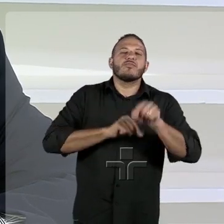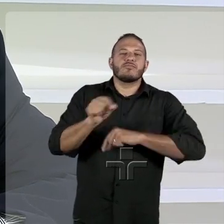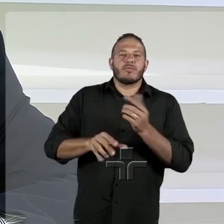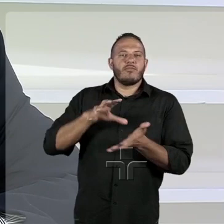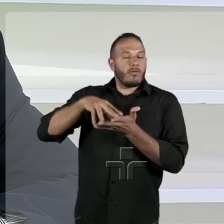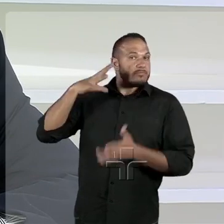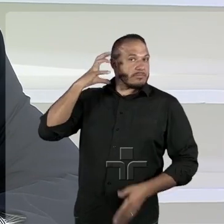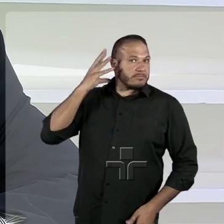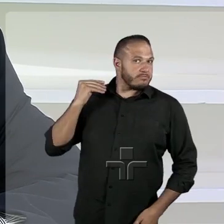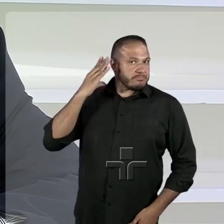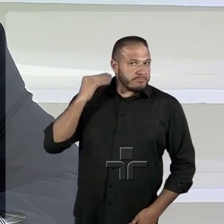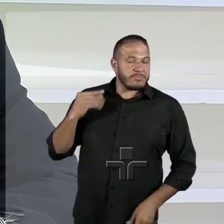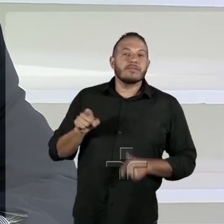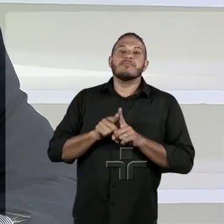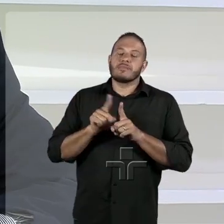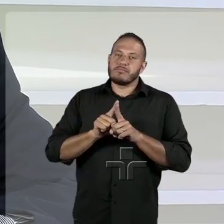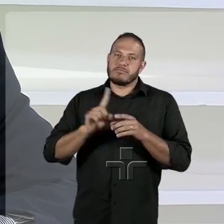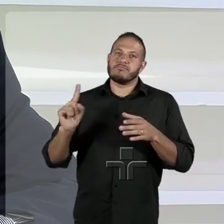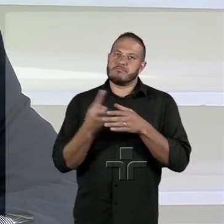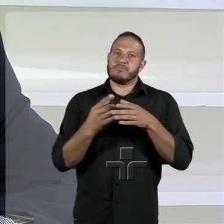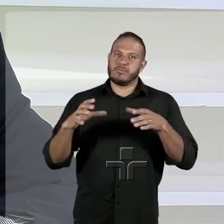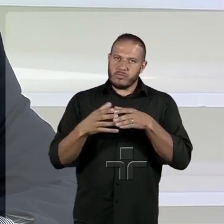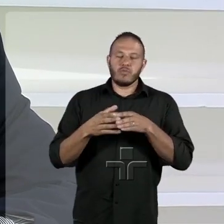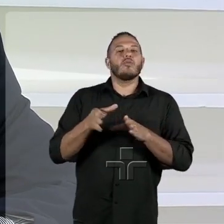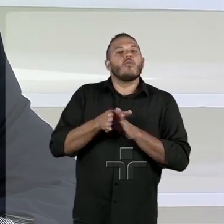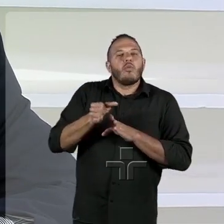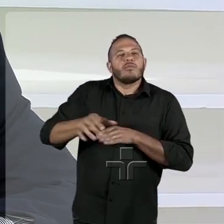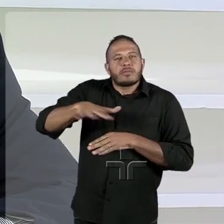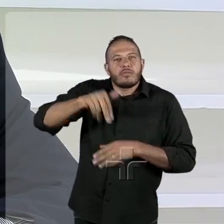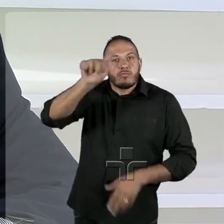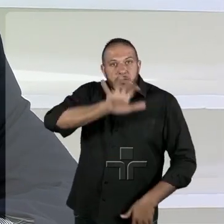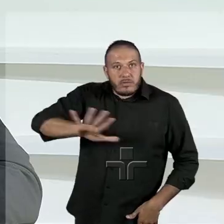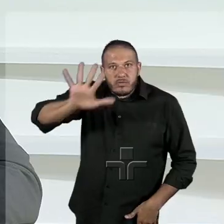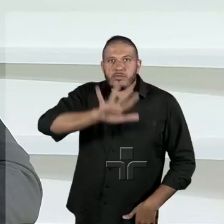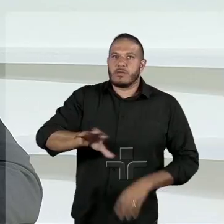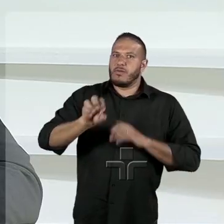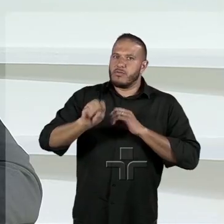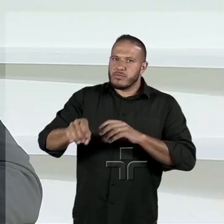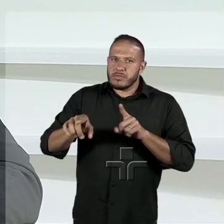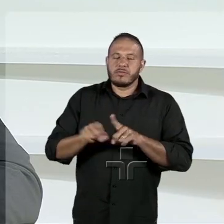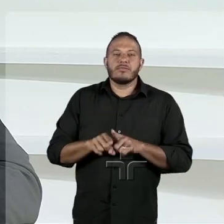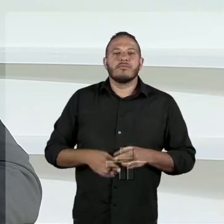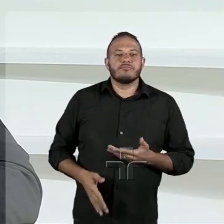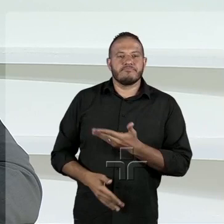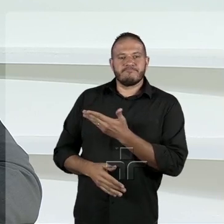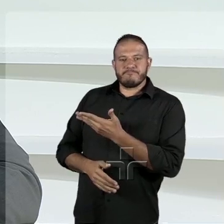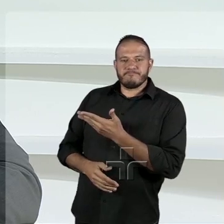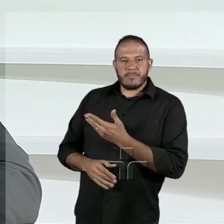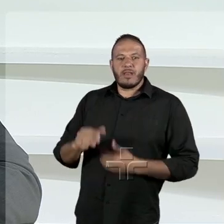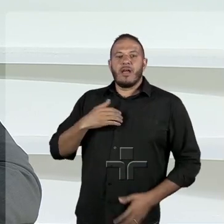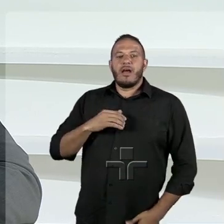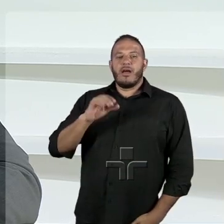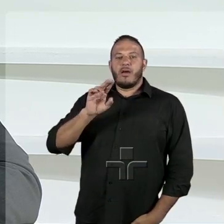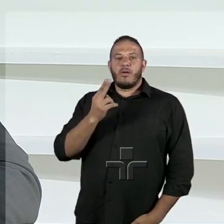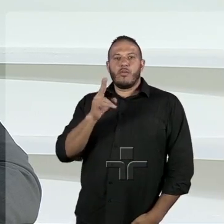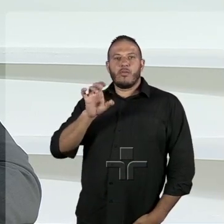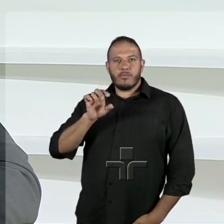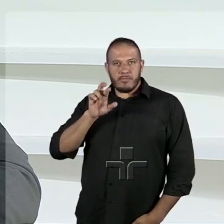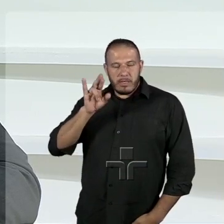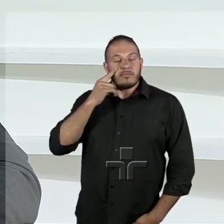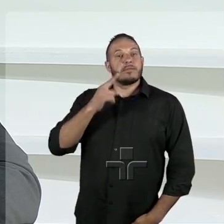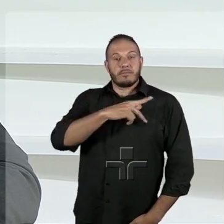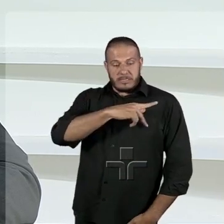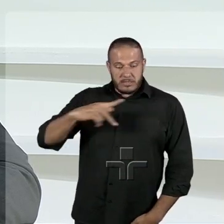Instituto Ayrton Senna e integrante do Conselho Nacional de Educação. Hubert Alqueres, presidente do